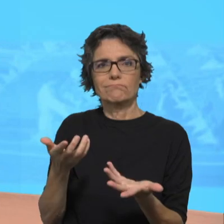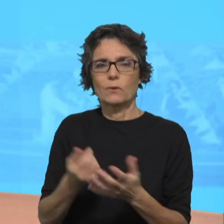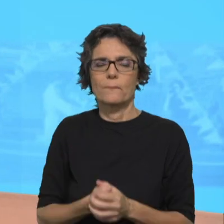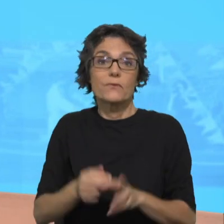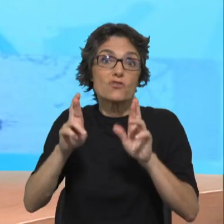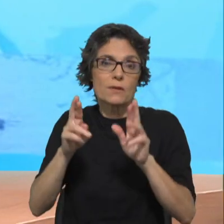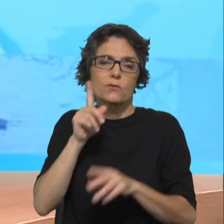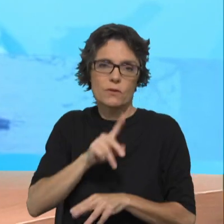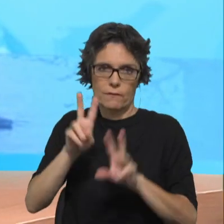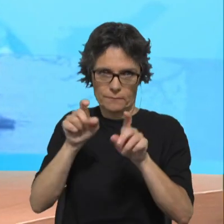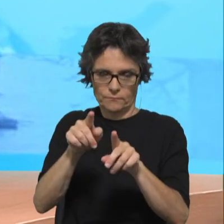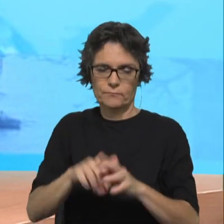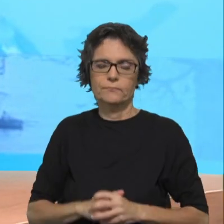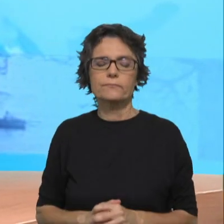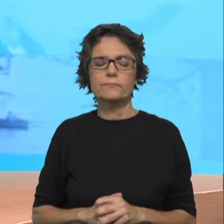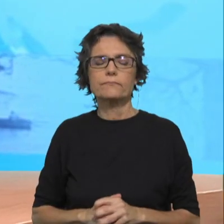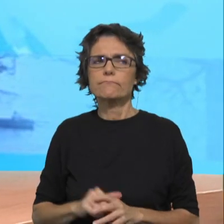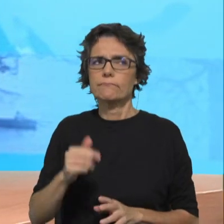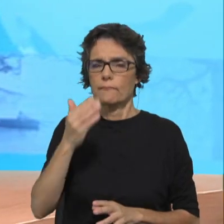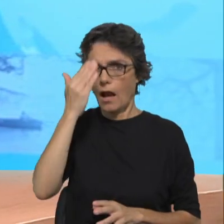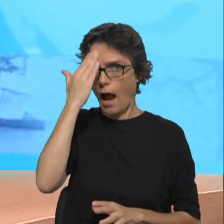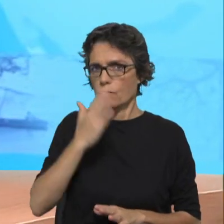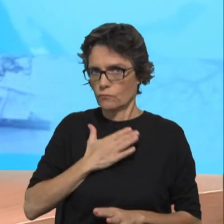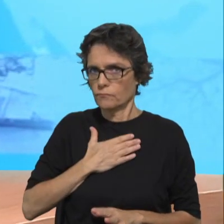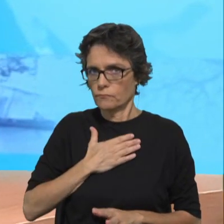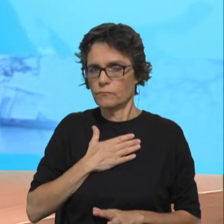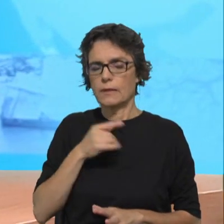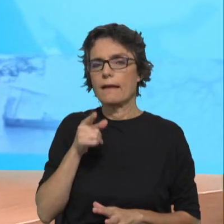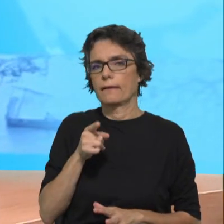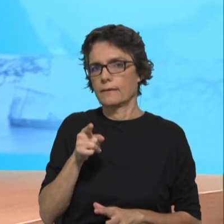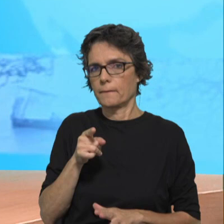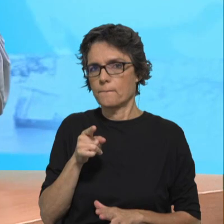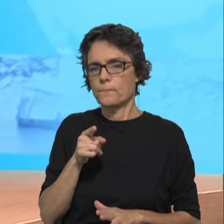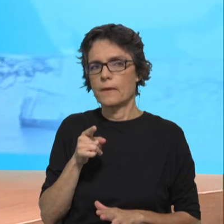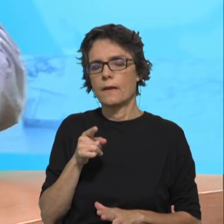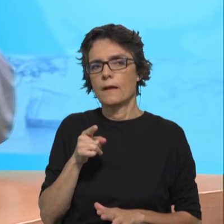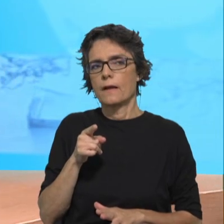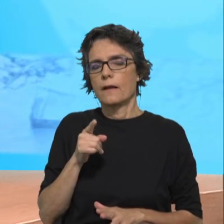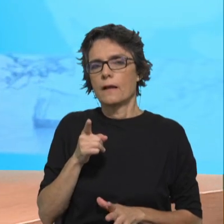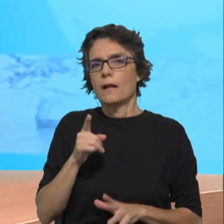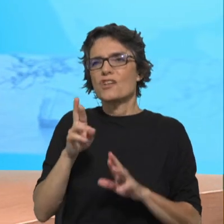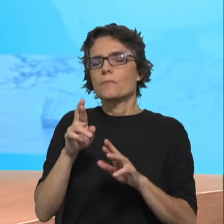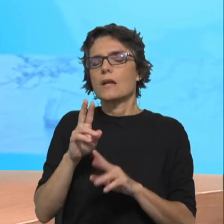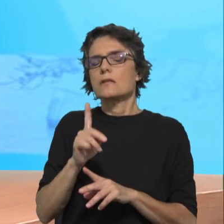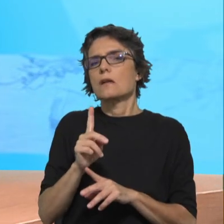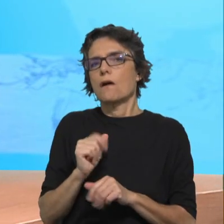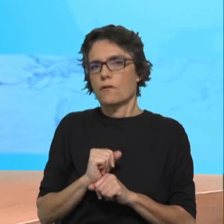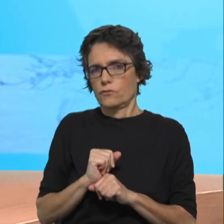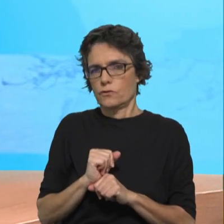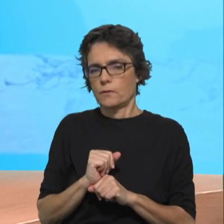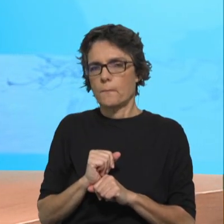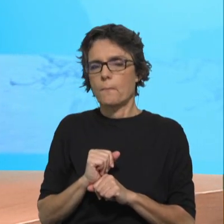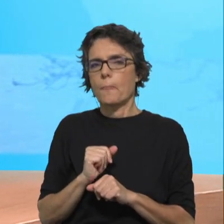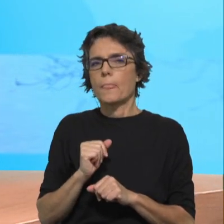esperança. Penso que o que aqui está a ser dito que é algo que pode ser, pelo menos eu faço essa leitura, que passa